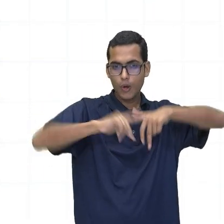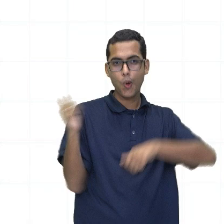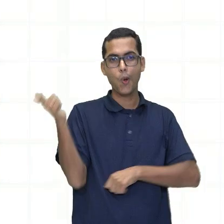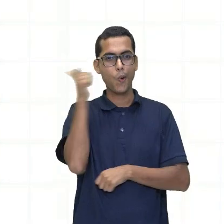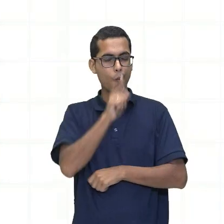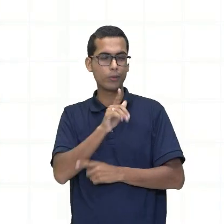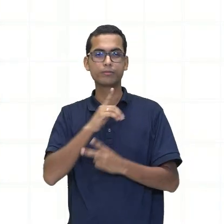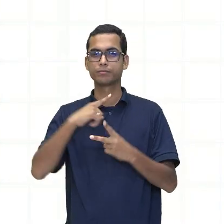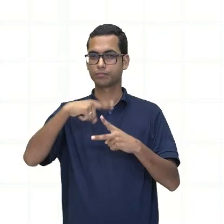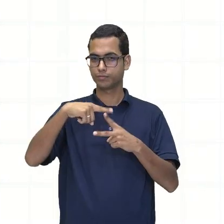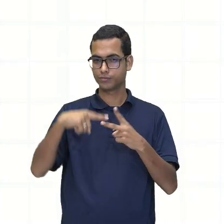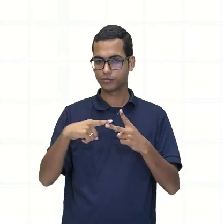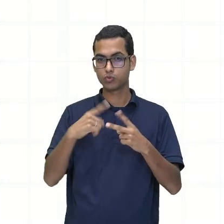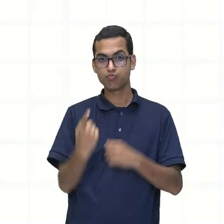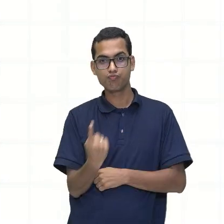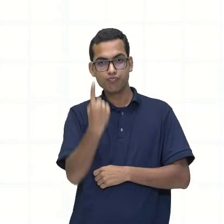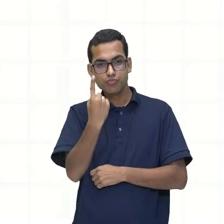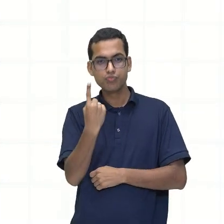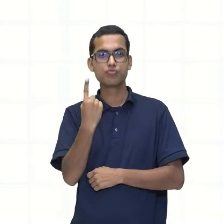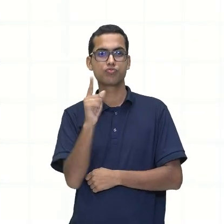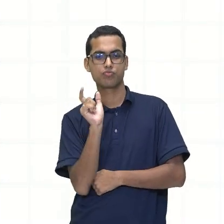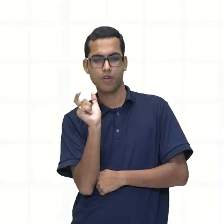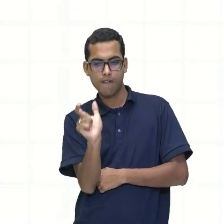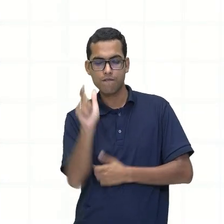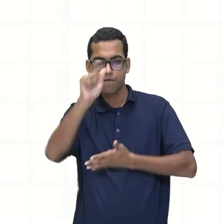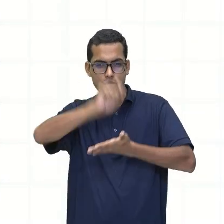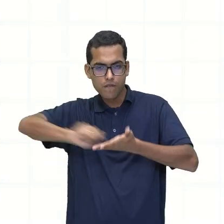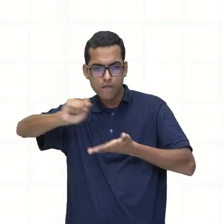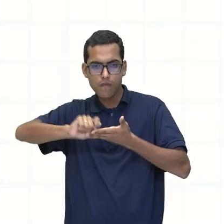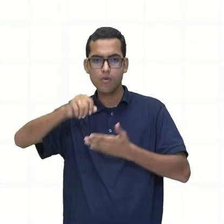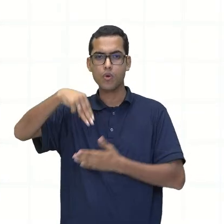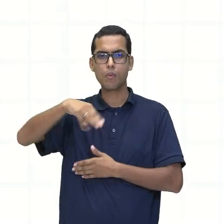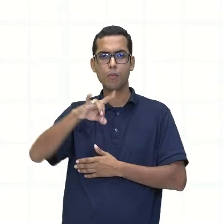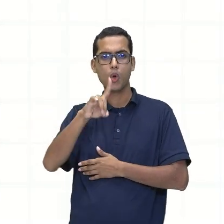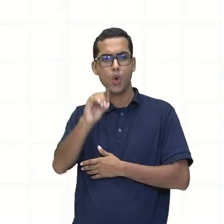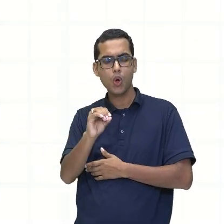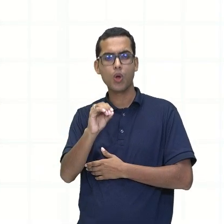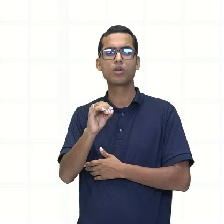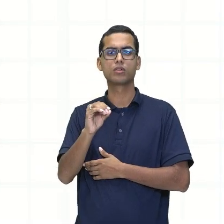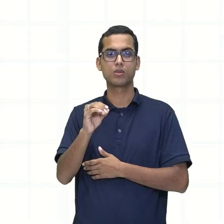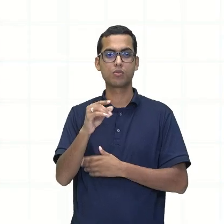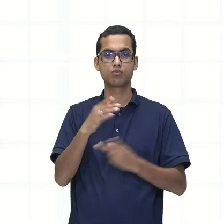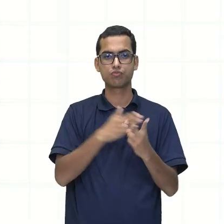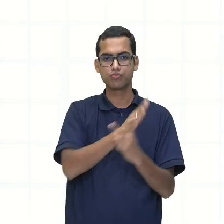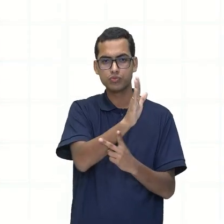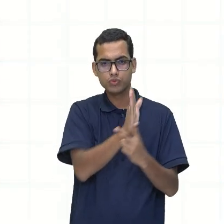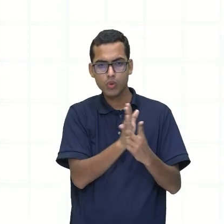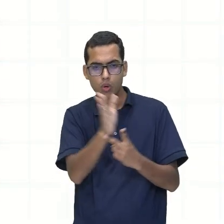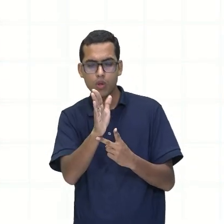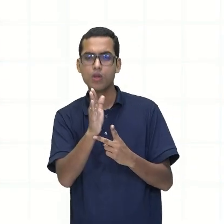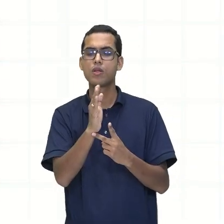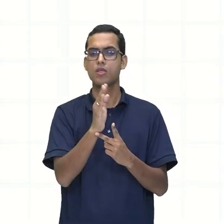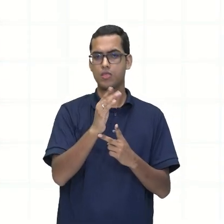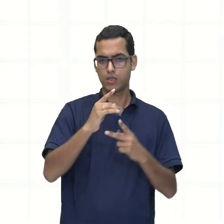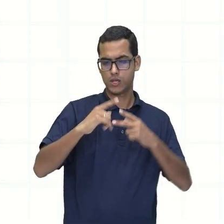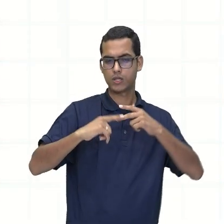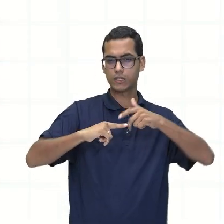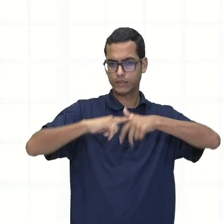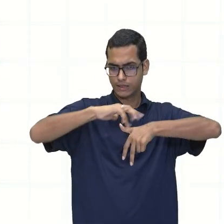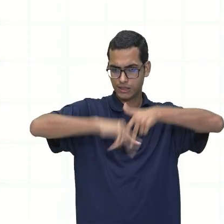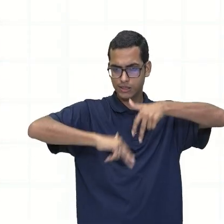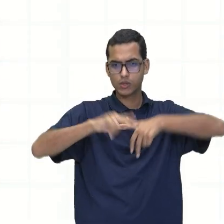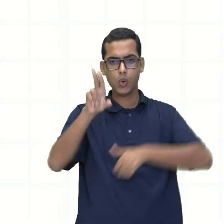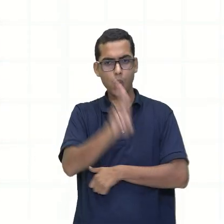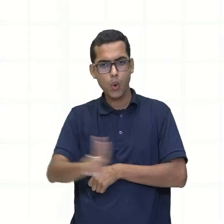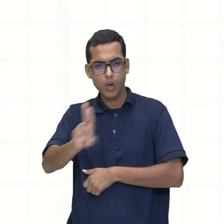apresentar uma forma, apenas um modo, um jeito, tá? Apenas uma forma para